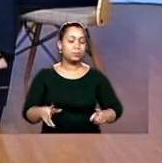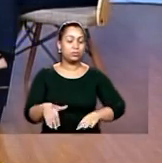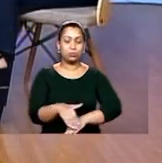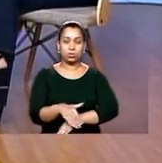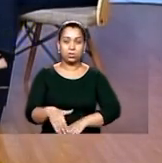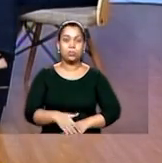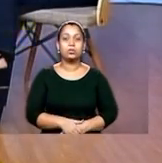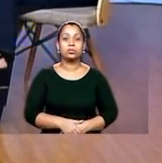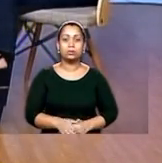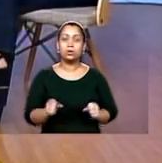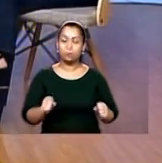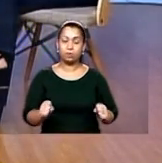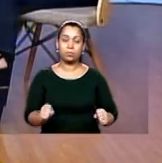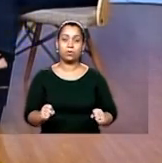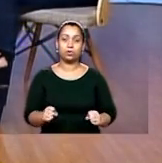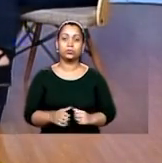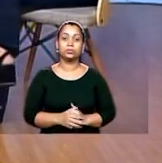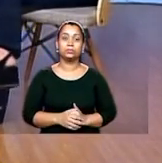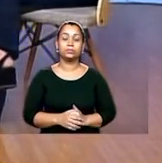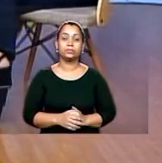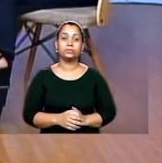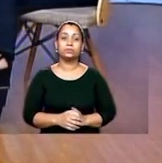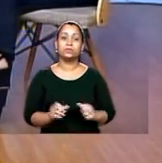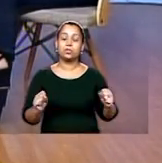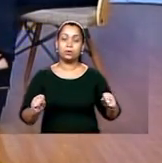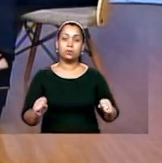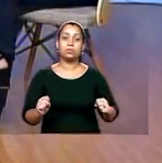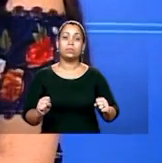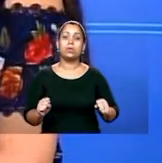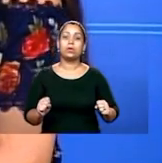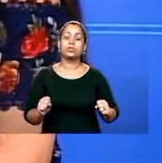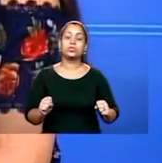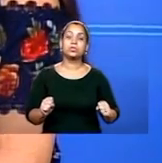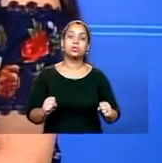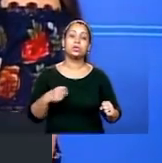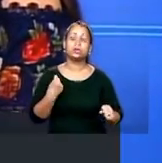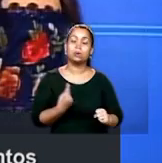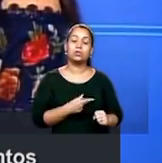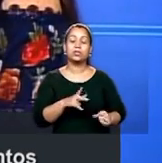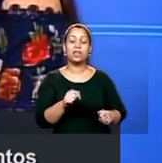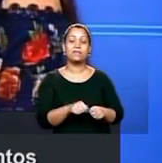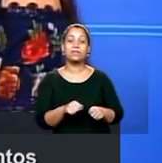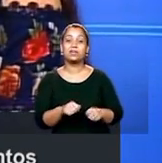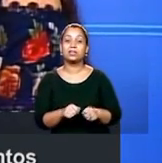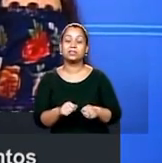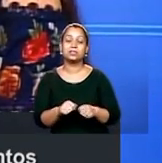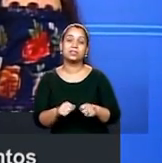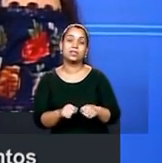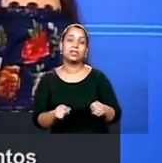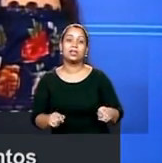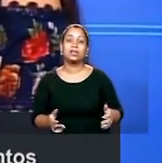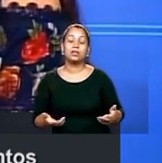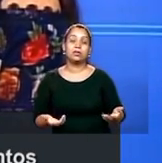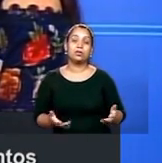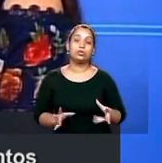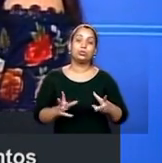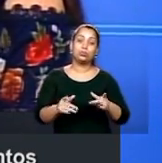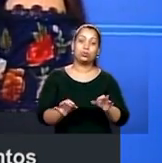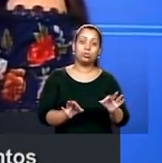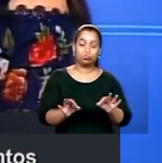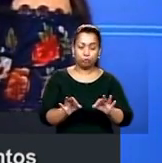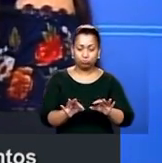E pode procurar por vocês lá. Pode procurar, a gente vai fazer toda uma